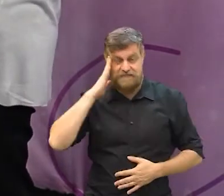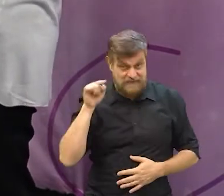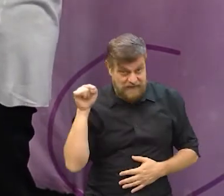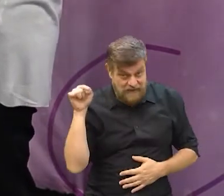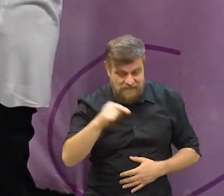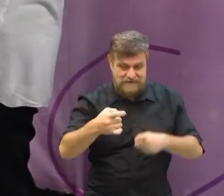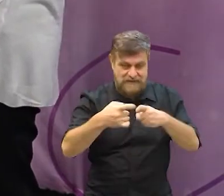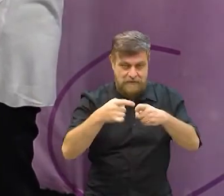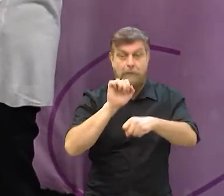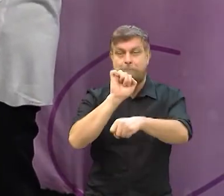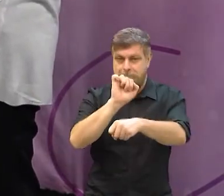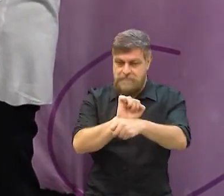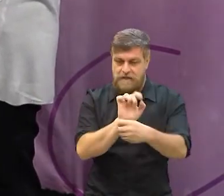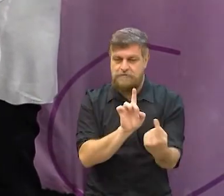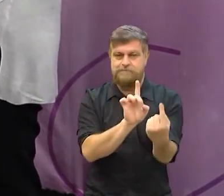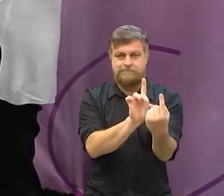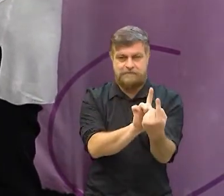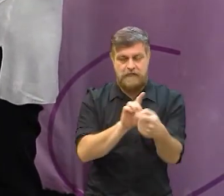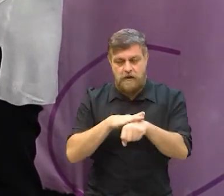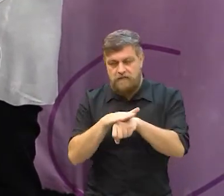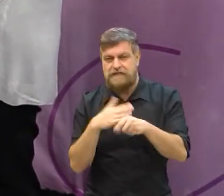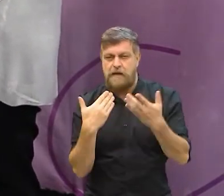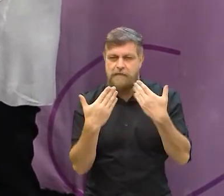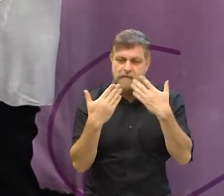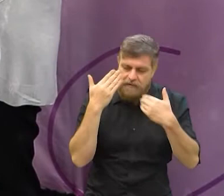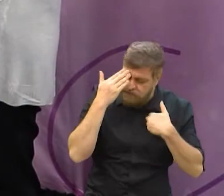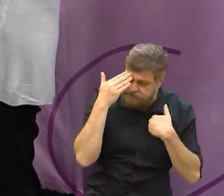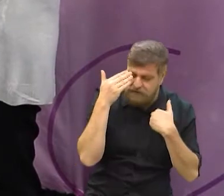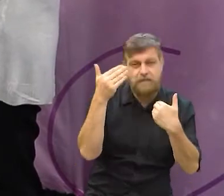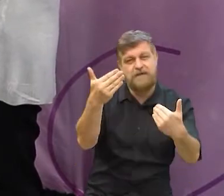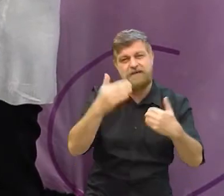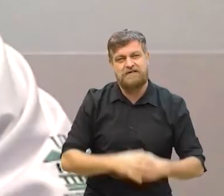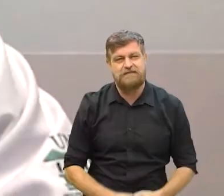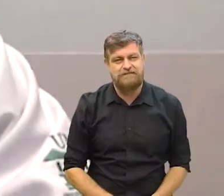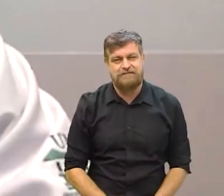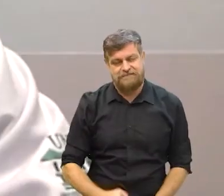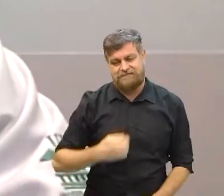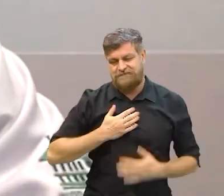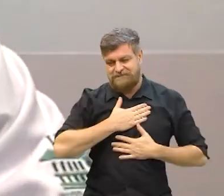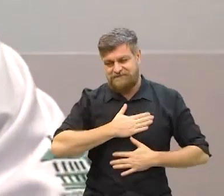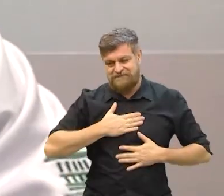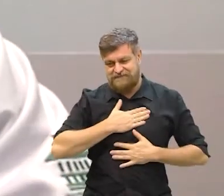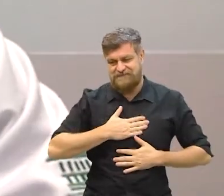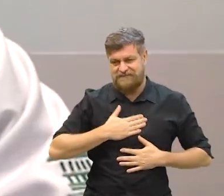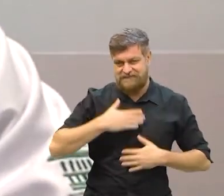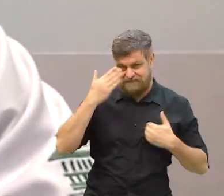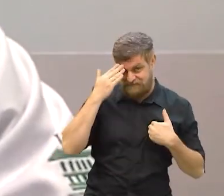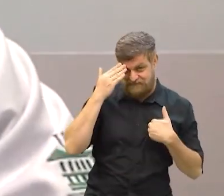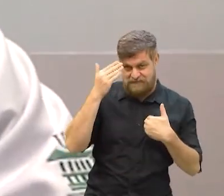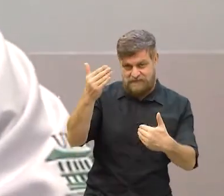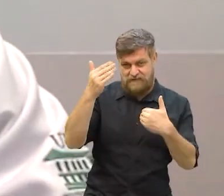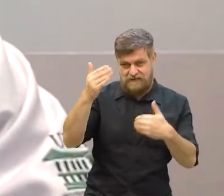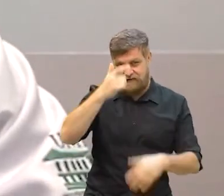está aí no consultório, parou seus atendimentos só para falar com a gente, então muito obrigada. Eu que agradeço, Viviane, o